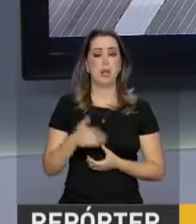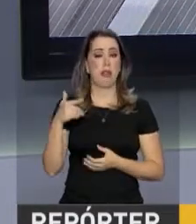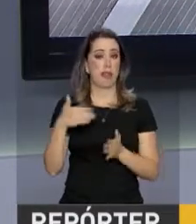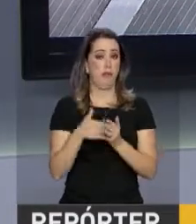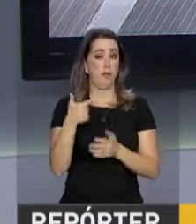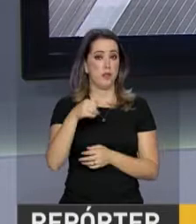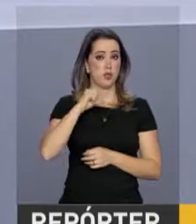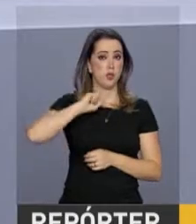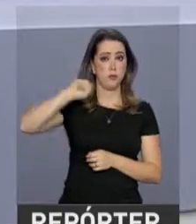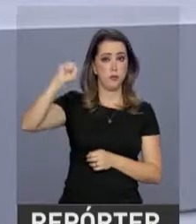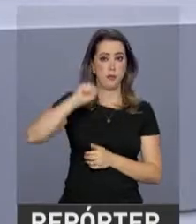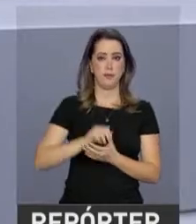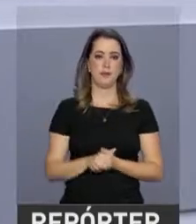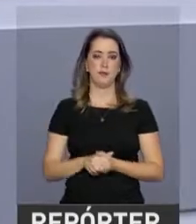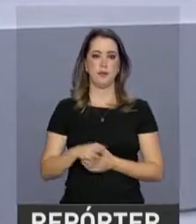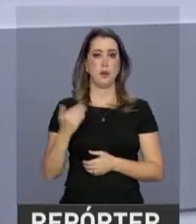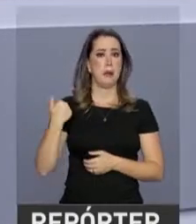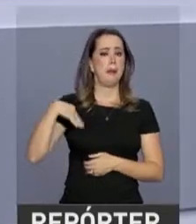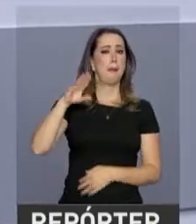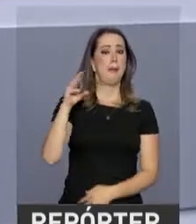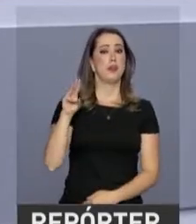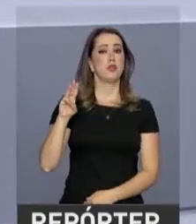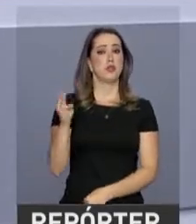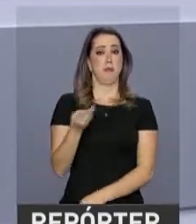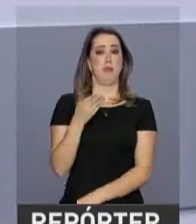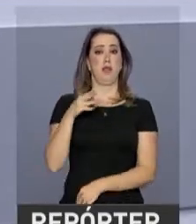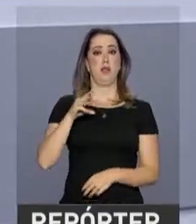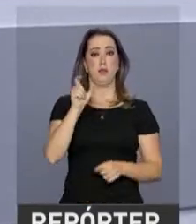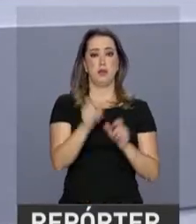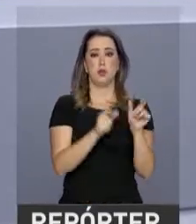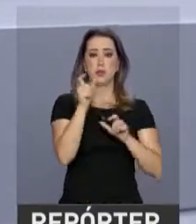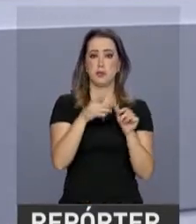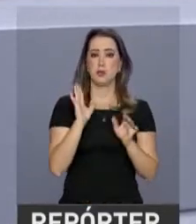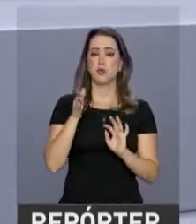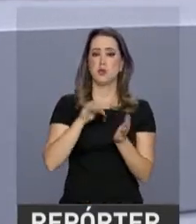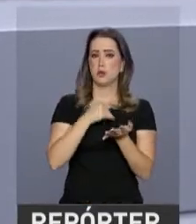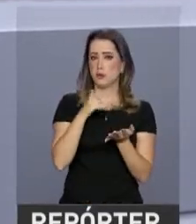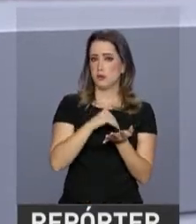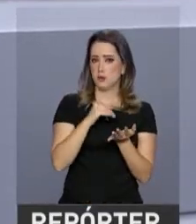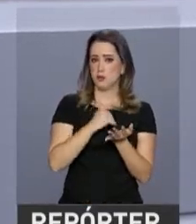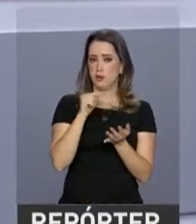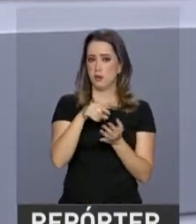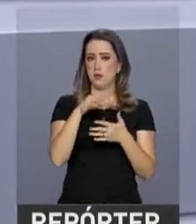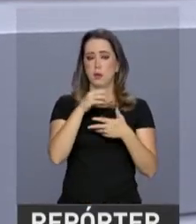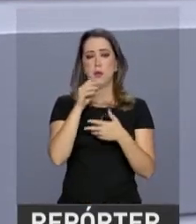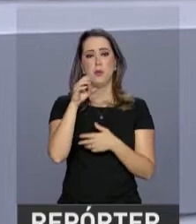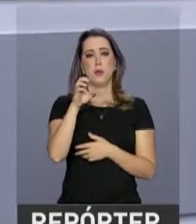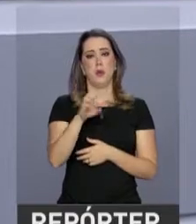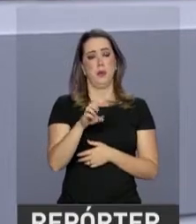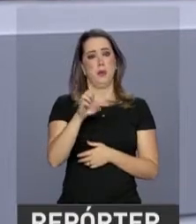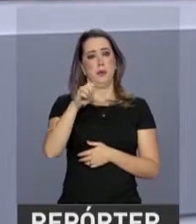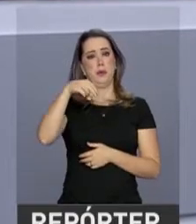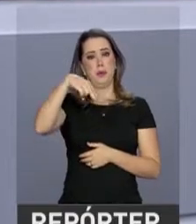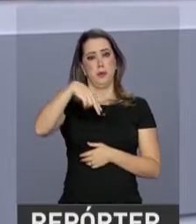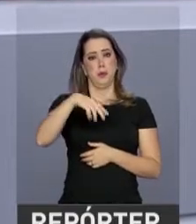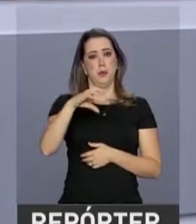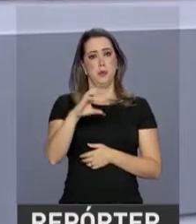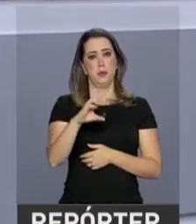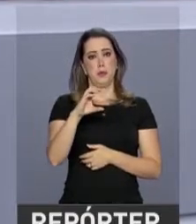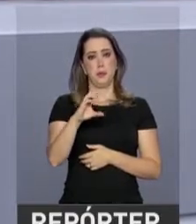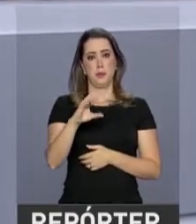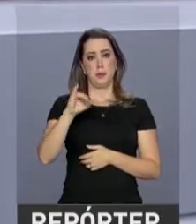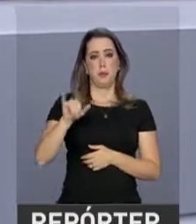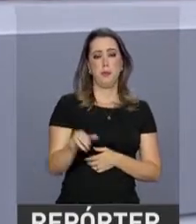de abril mais de meio milhão de candidatos já se inscreveram para o exame nacional para certificação de